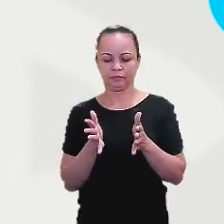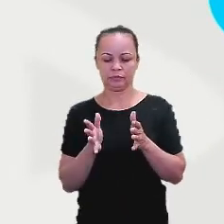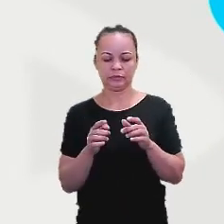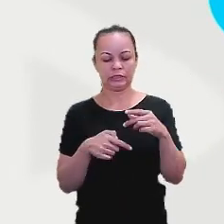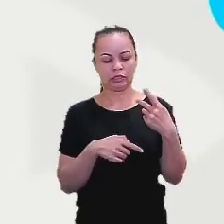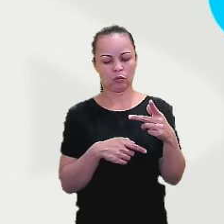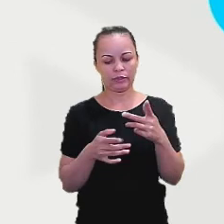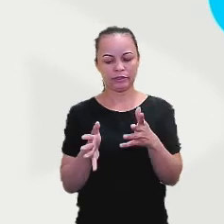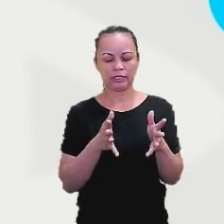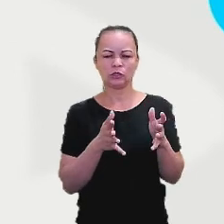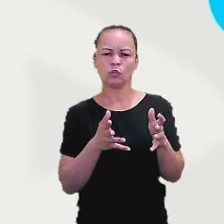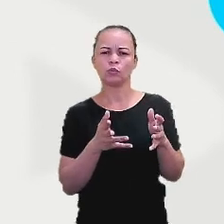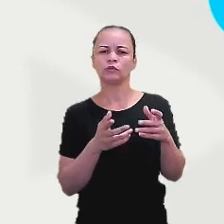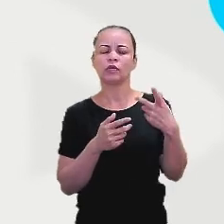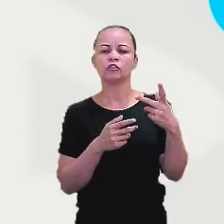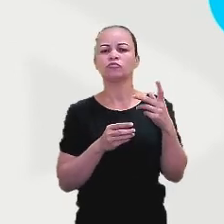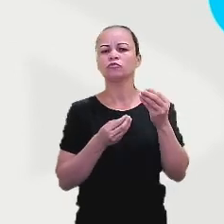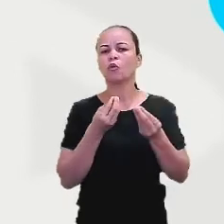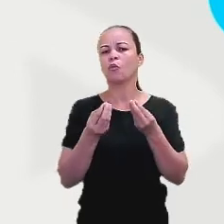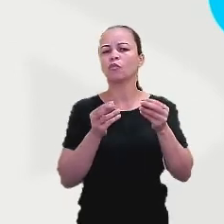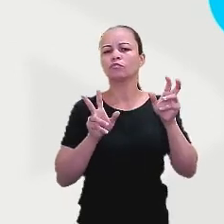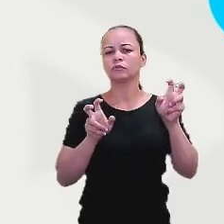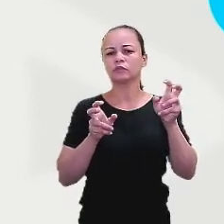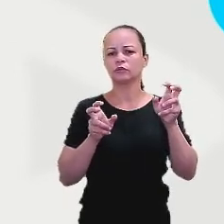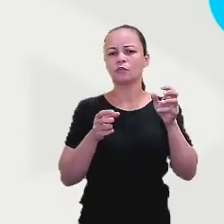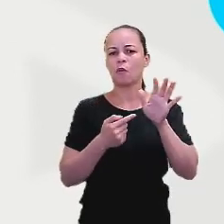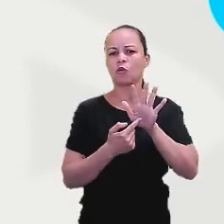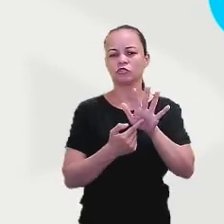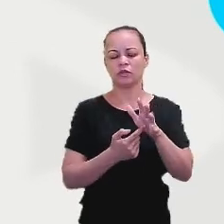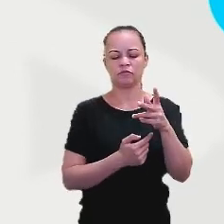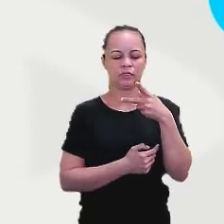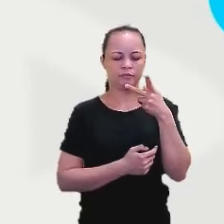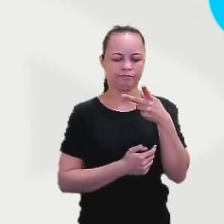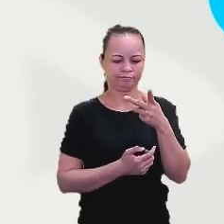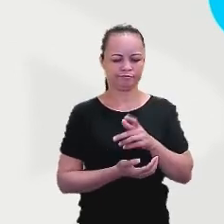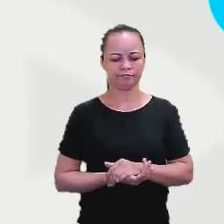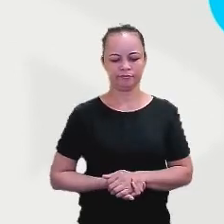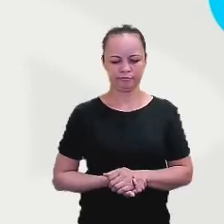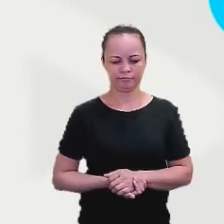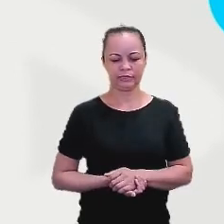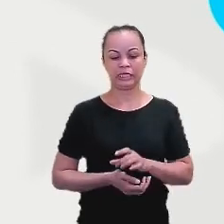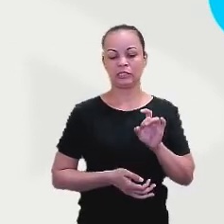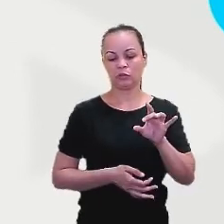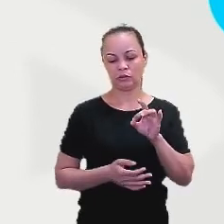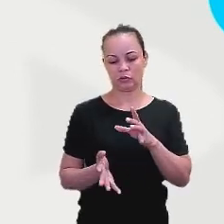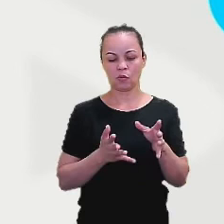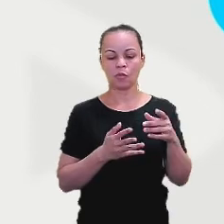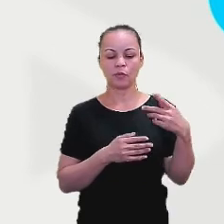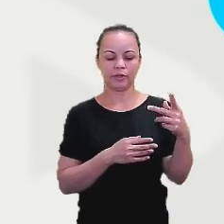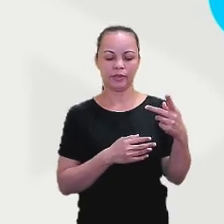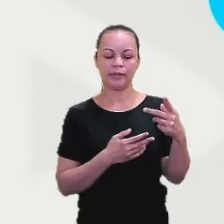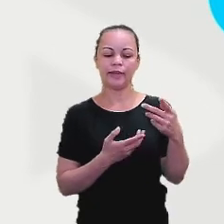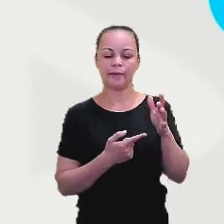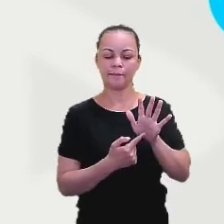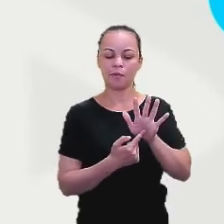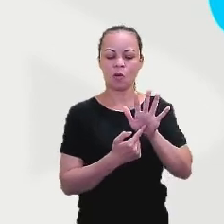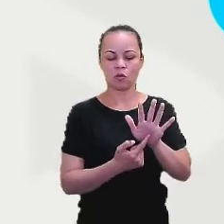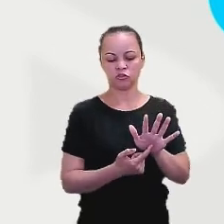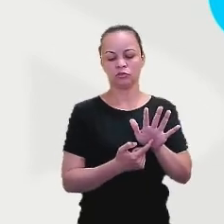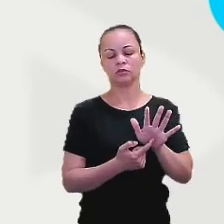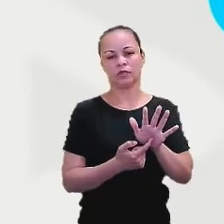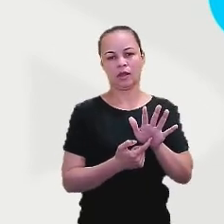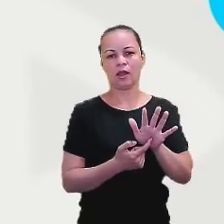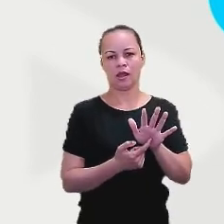alheio, certo? Ou indicar uma fala. Então, justamente, indicar uma fala. No caso, a fala do